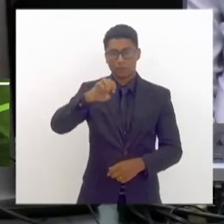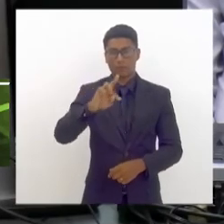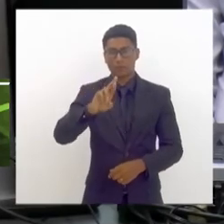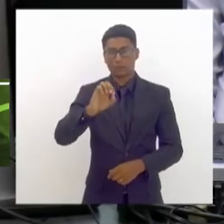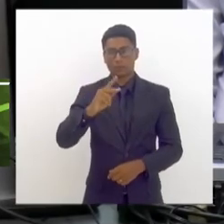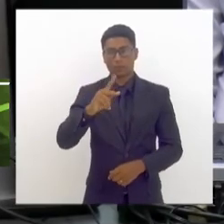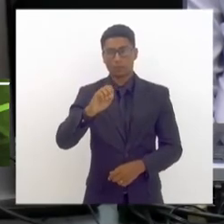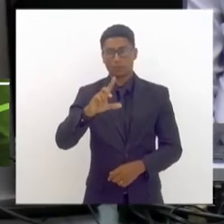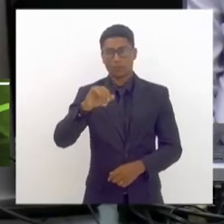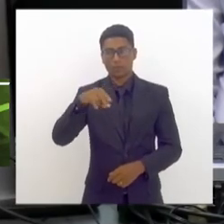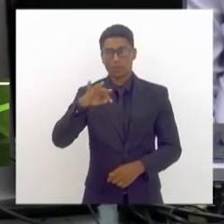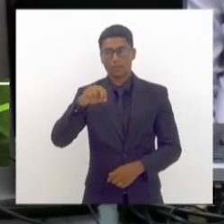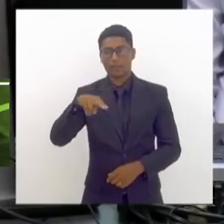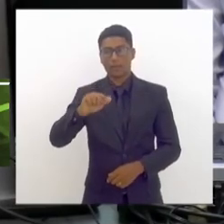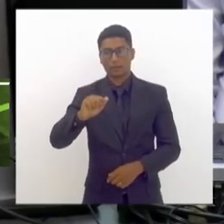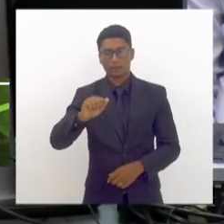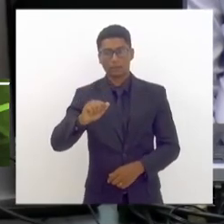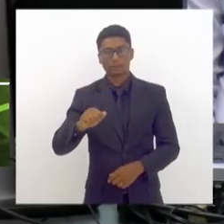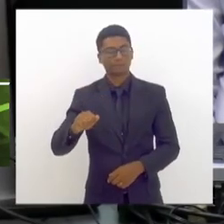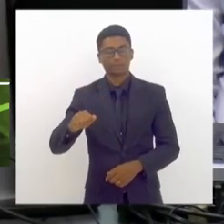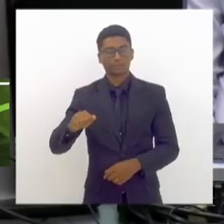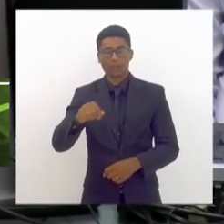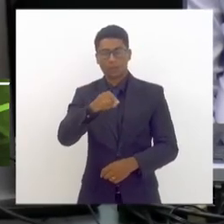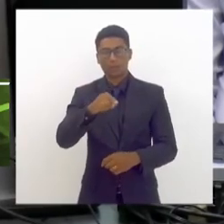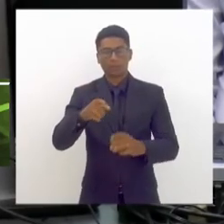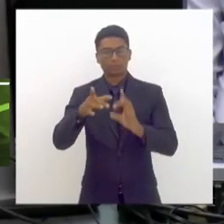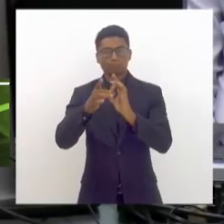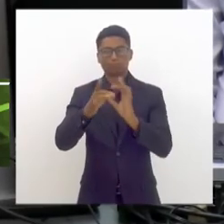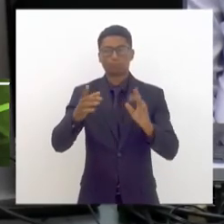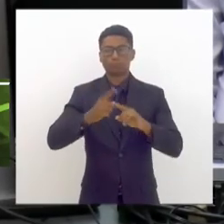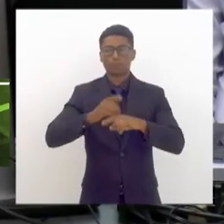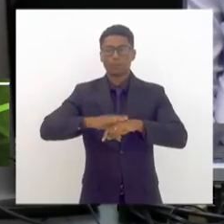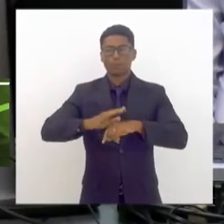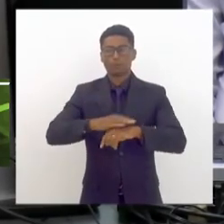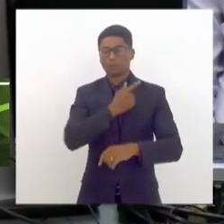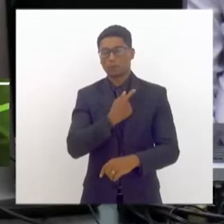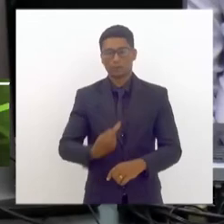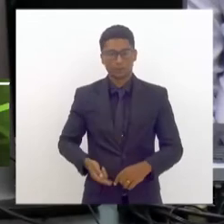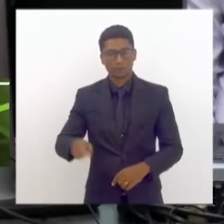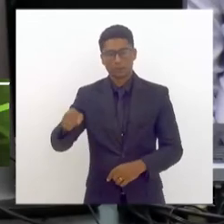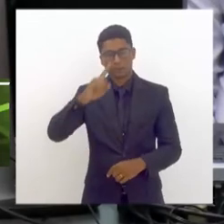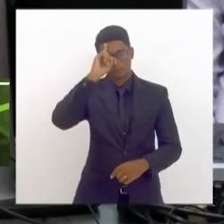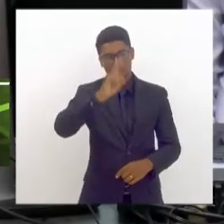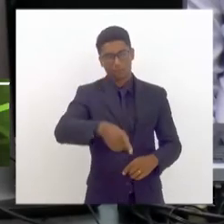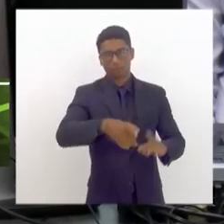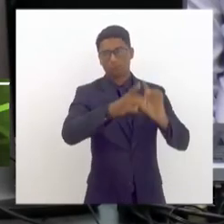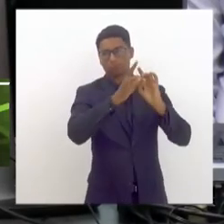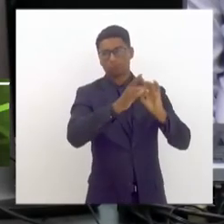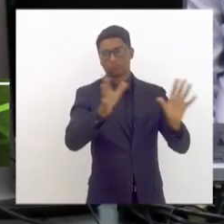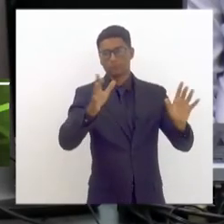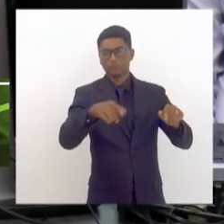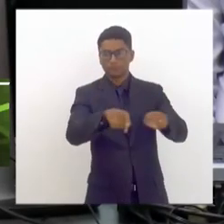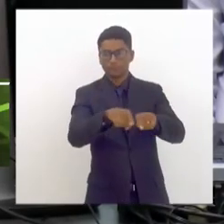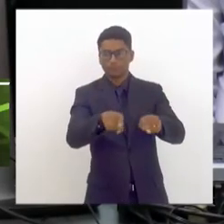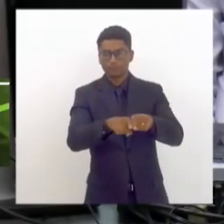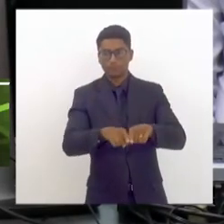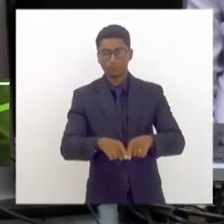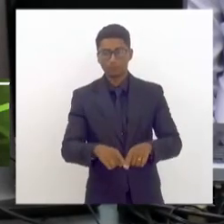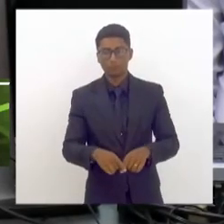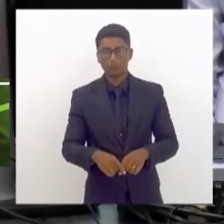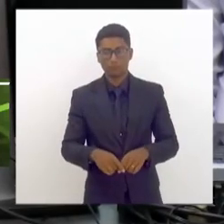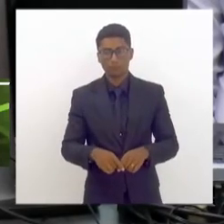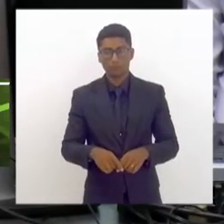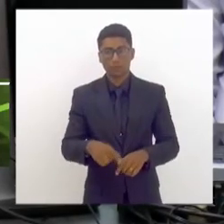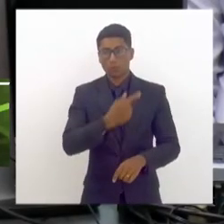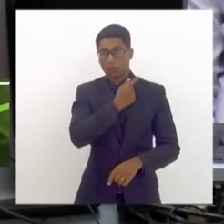arbitrariamente destituído depois de eleito pelo governador do Estado. Nós tivemos problemas com o Conselho Estadual de Política Cultural, que o governador